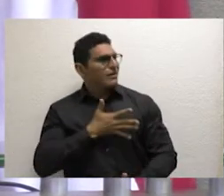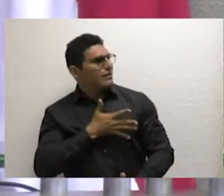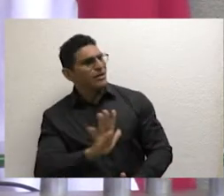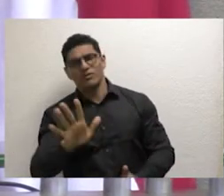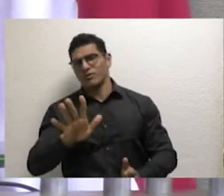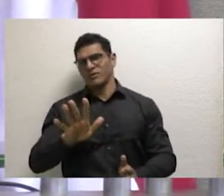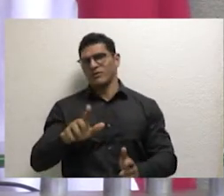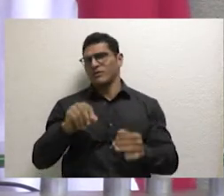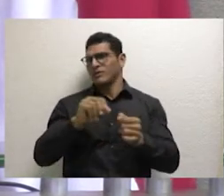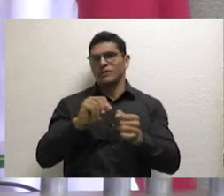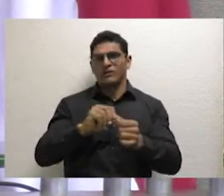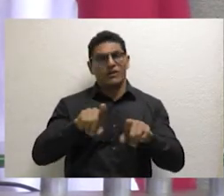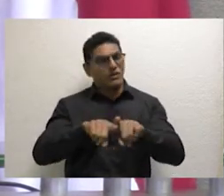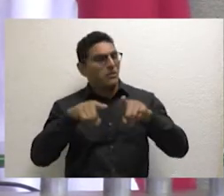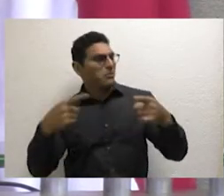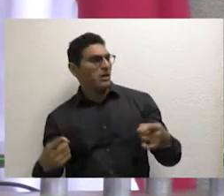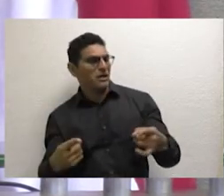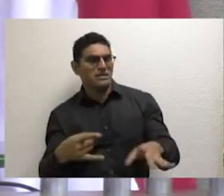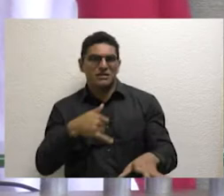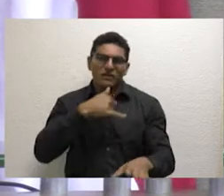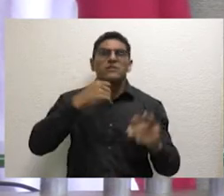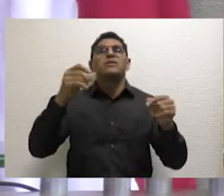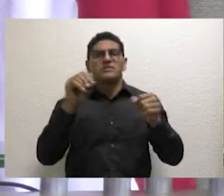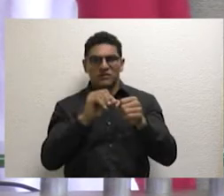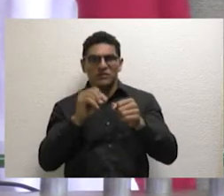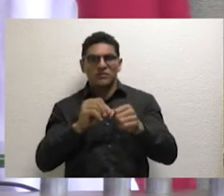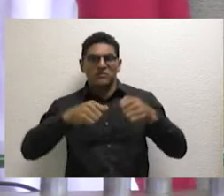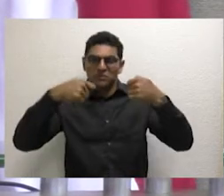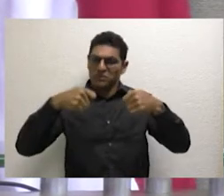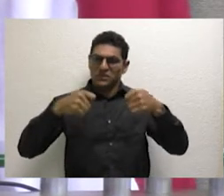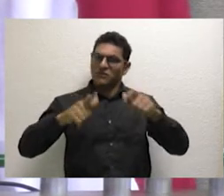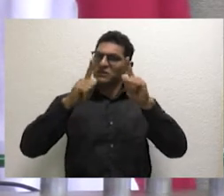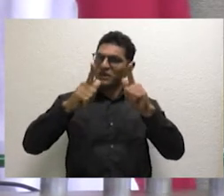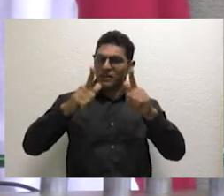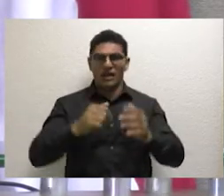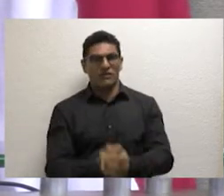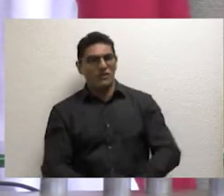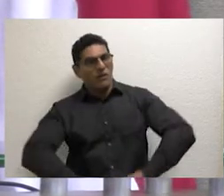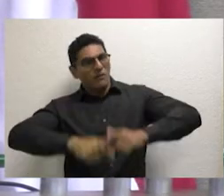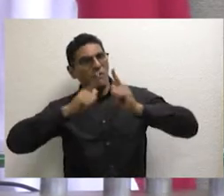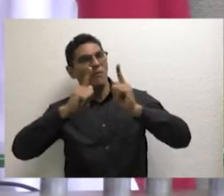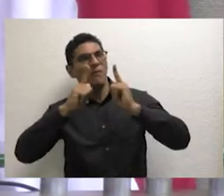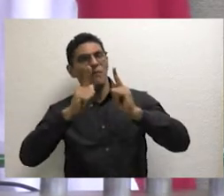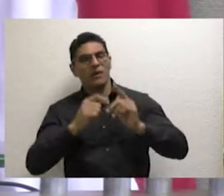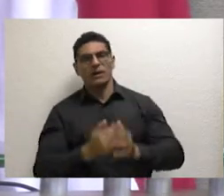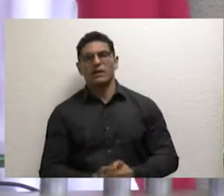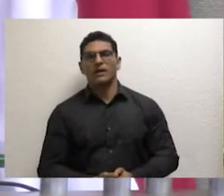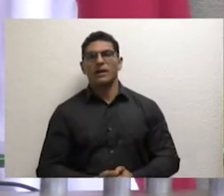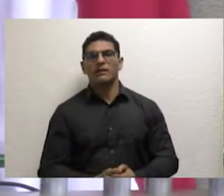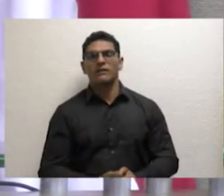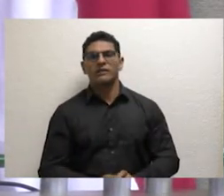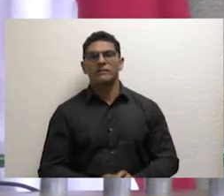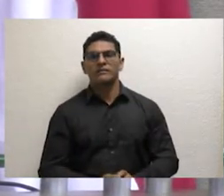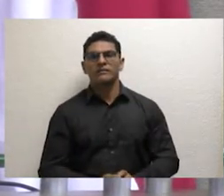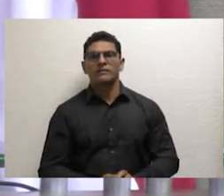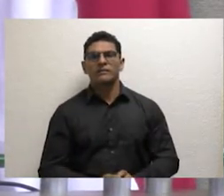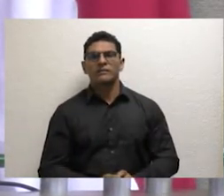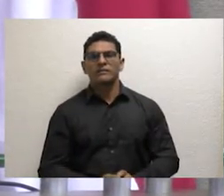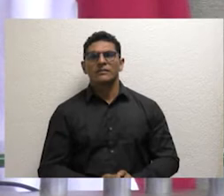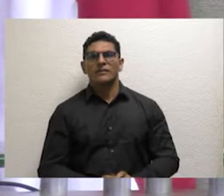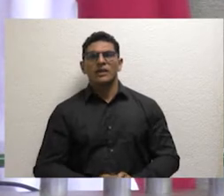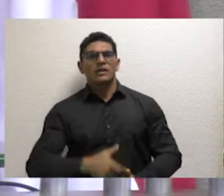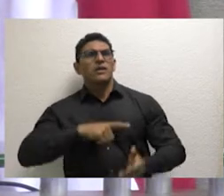que tivesse acontecido mas que infelizmente aconteceu essa greve ela se deu por conta de que estamos